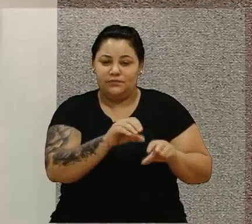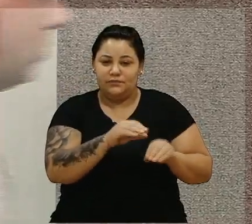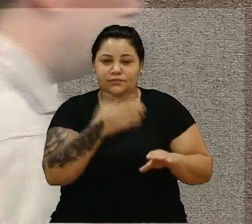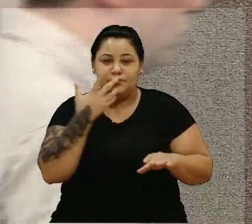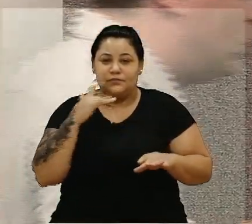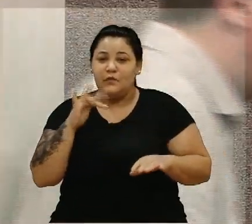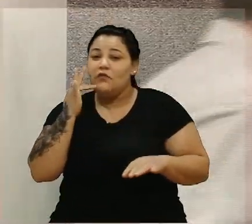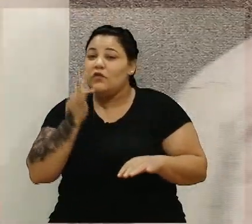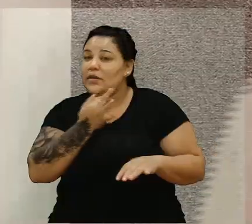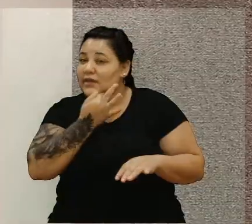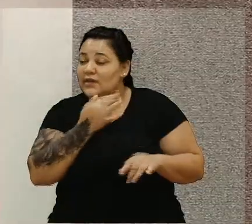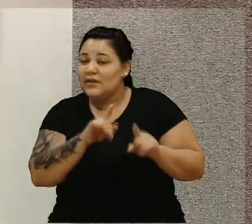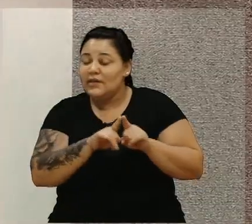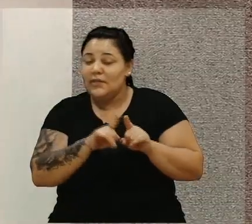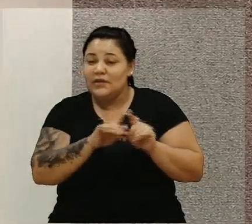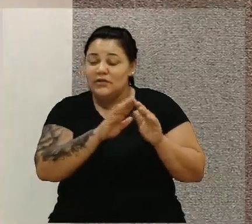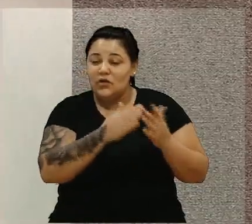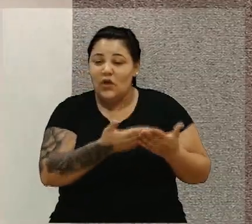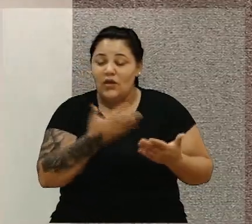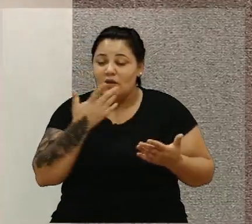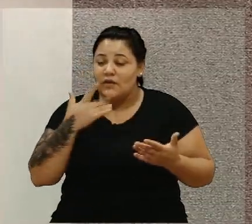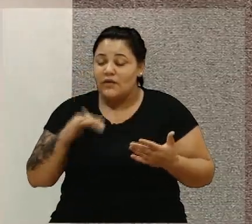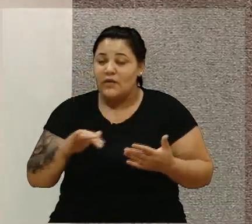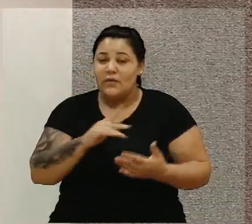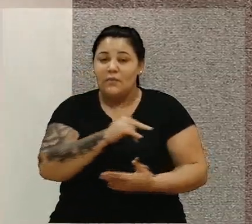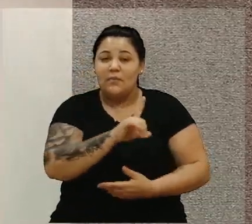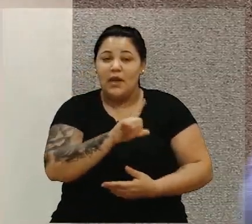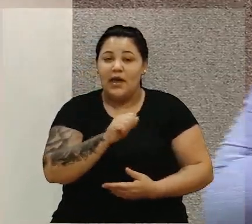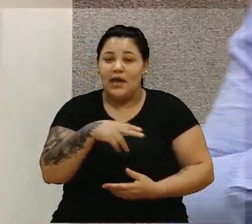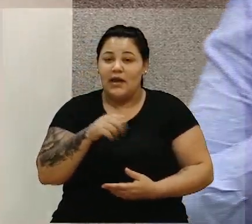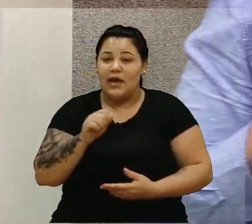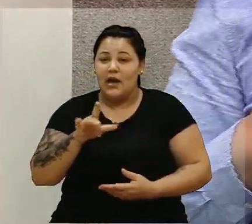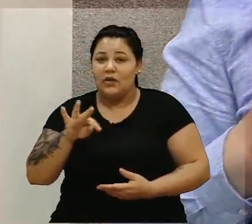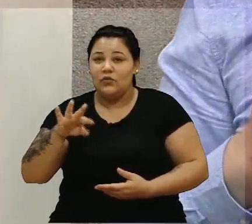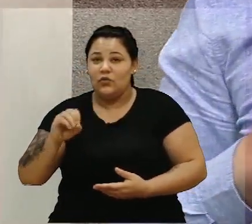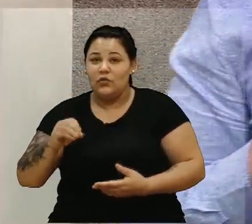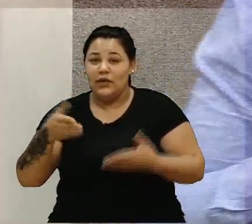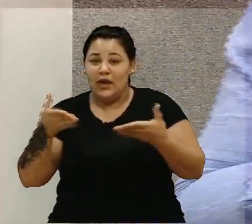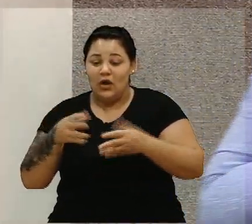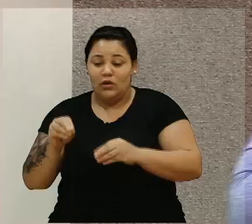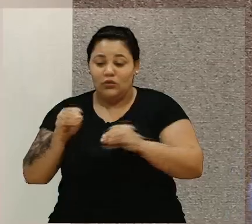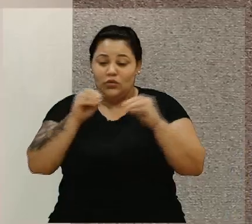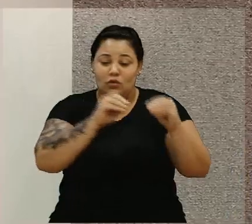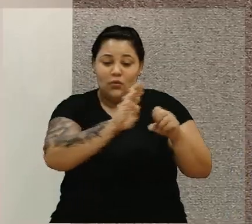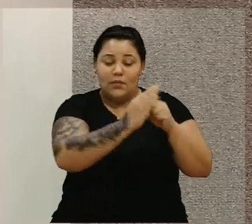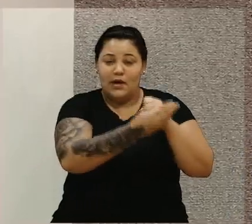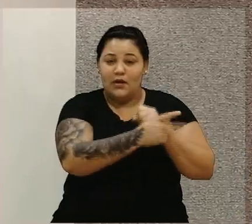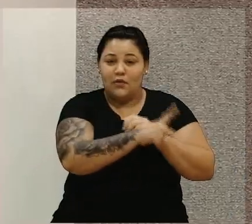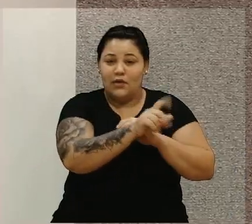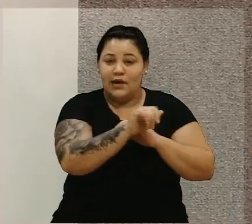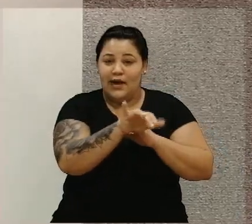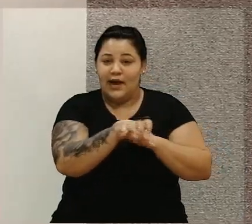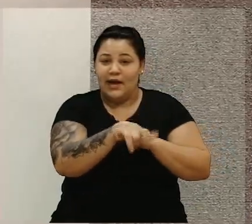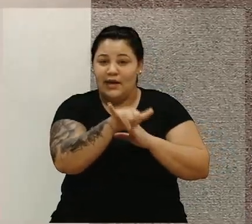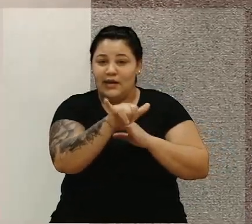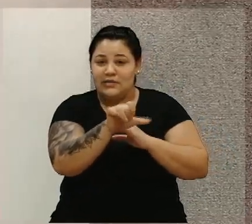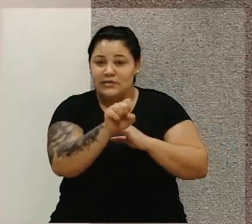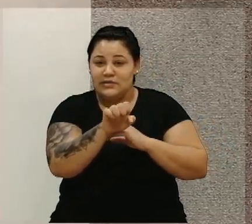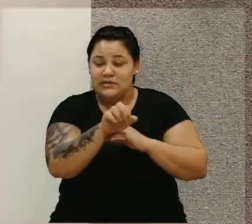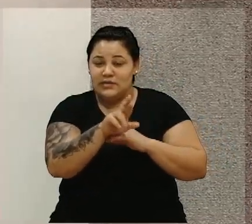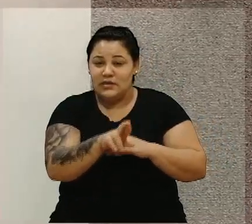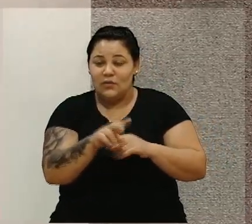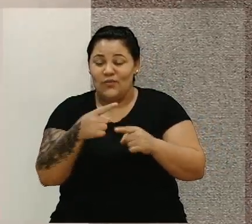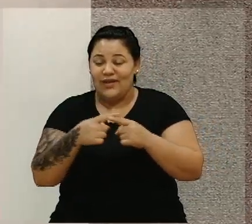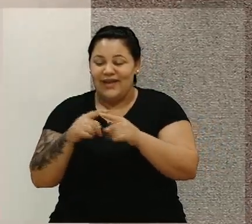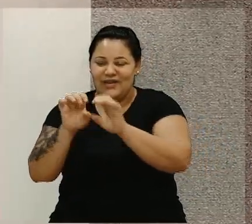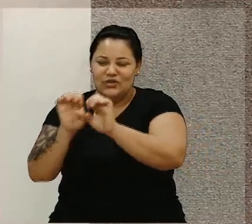Forqueta e também na Escola de Educação Infantil Planalto Rio Branco, que agora está provisoriamente ali no bairro Kaiser, né? Como o senhor sabe, está interditado a estrutura